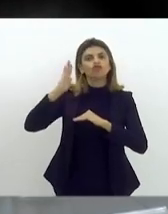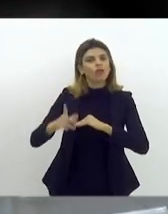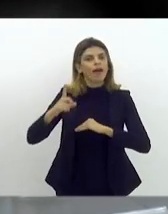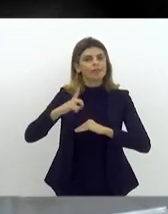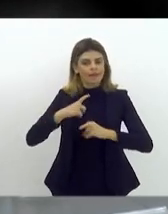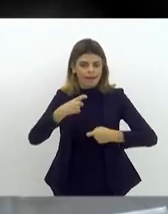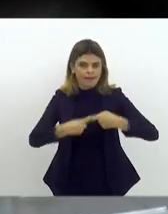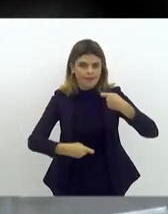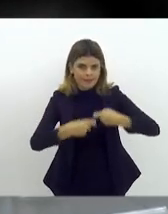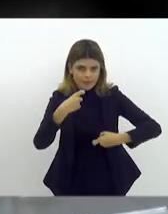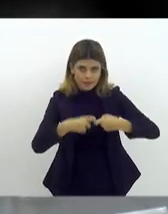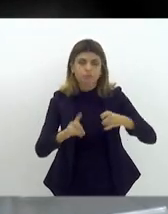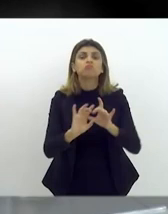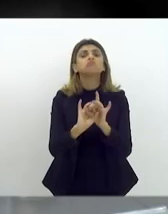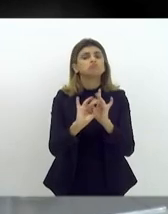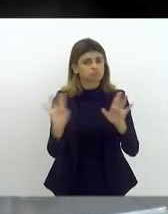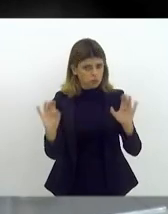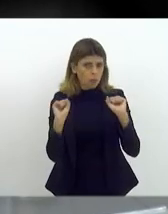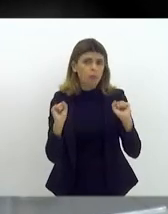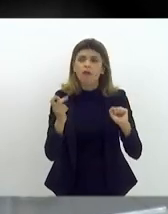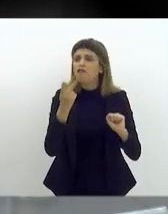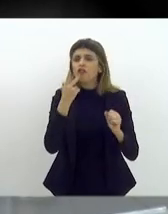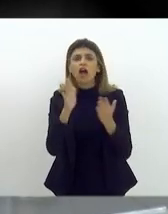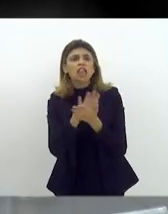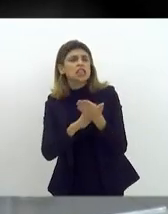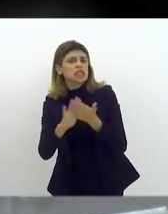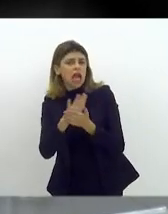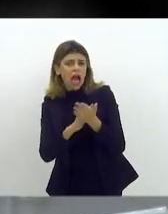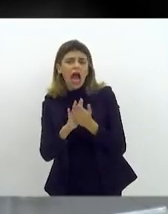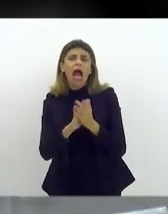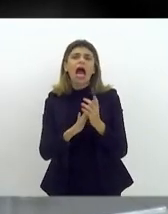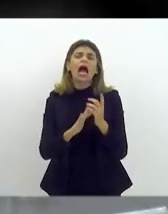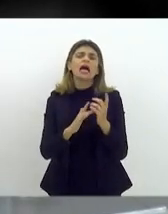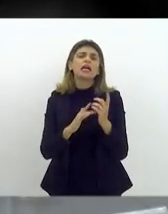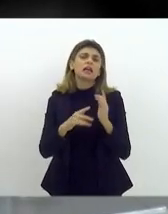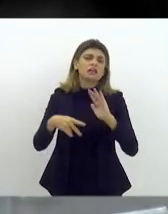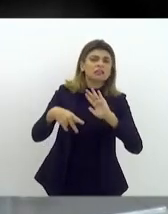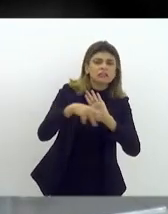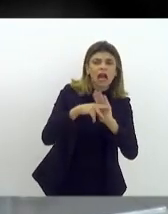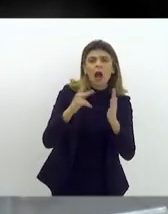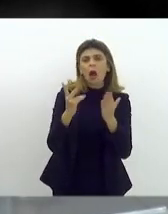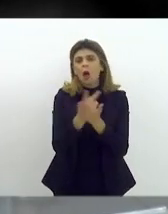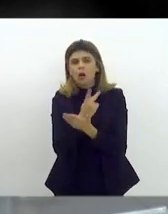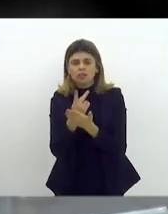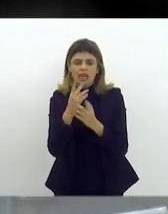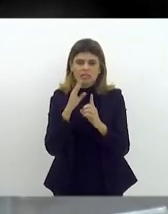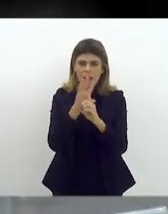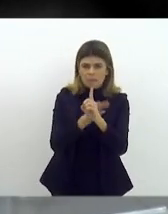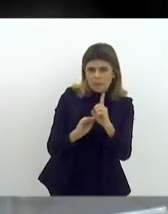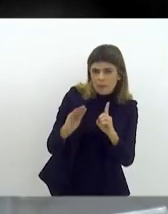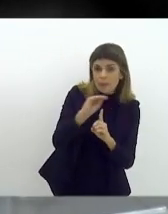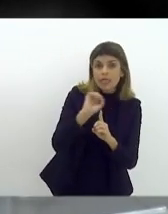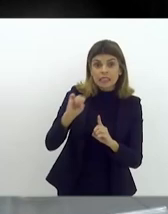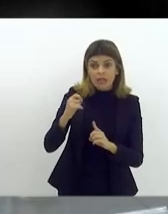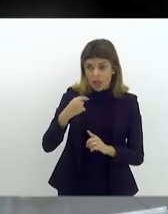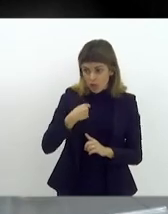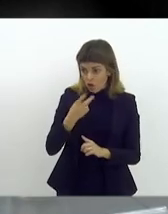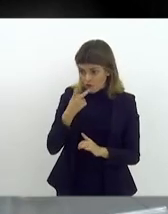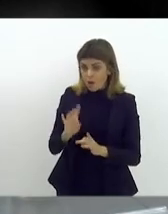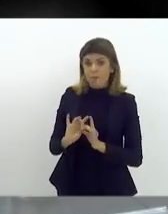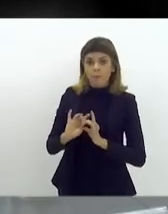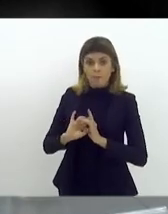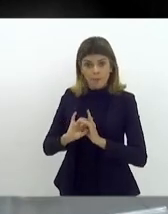já já relações sexuais com sentidas né não se fala mais de vulnerabilidade contudo essas relações sexuais com consentimento em